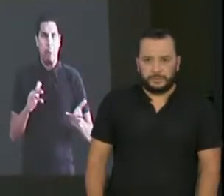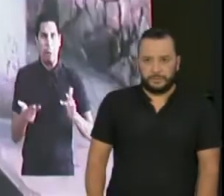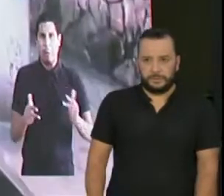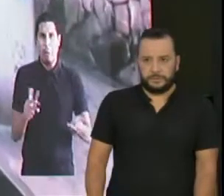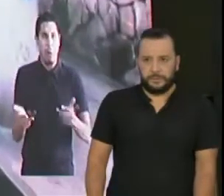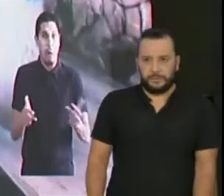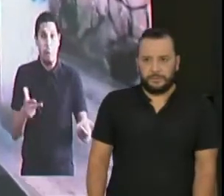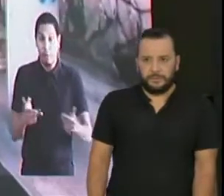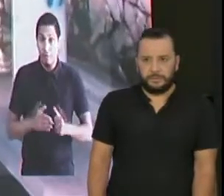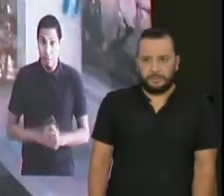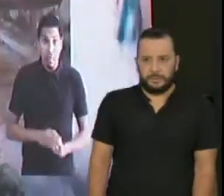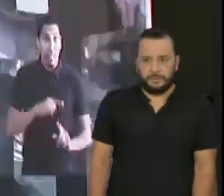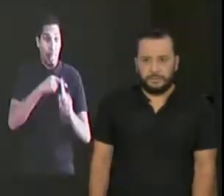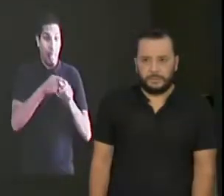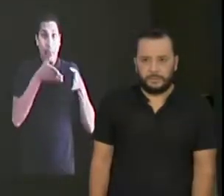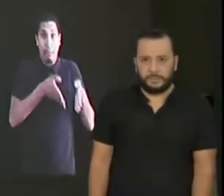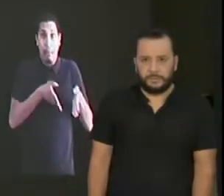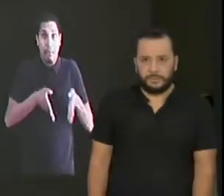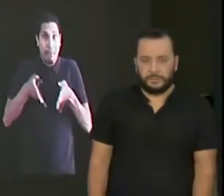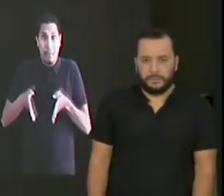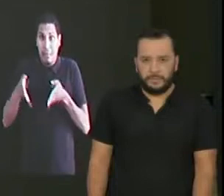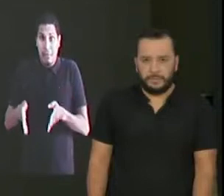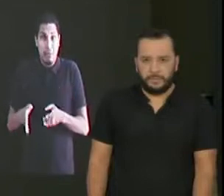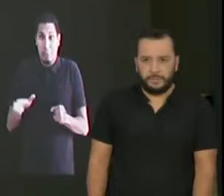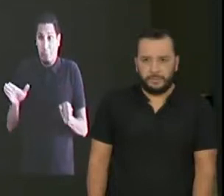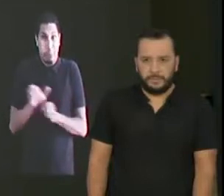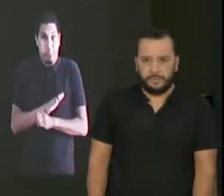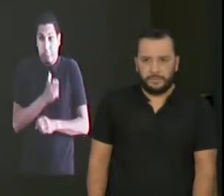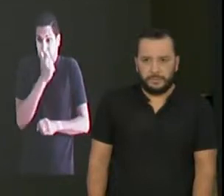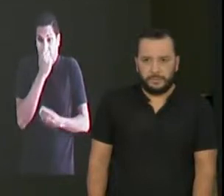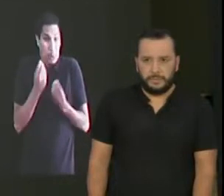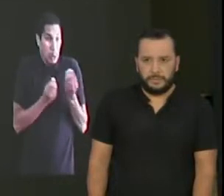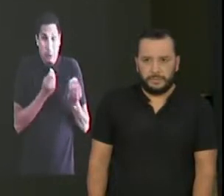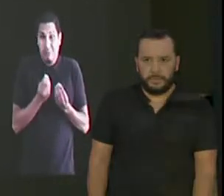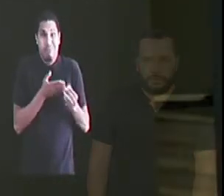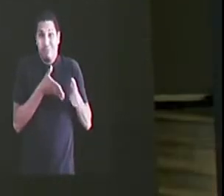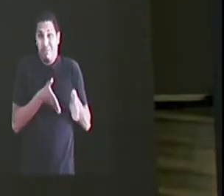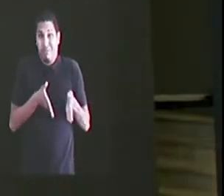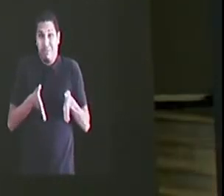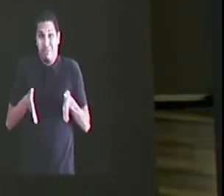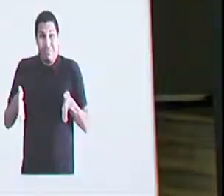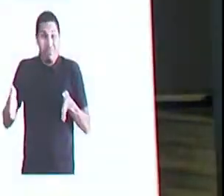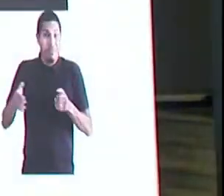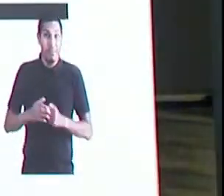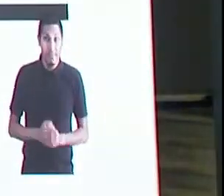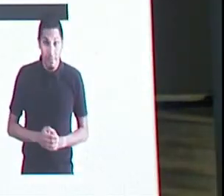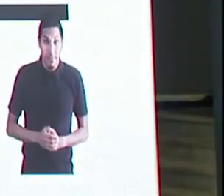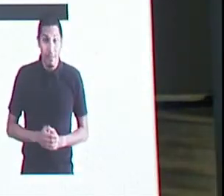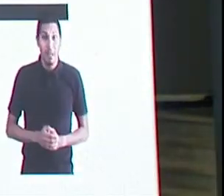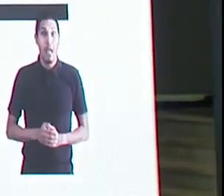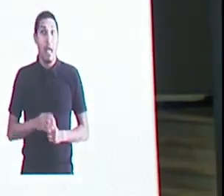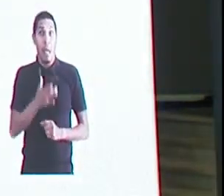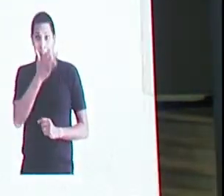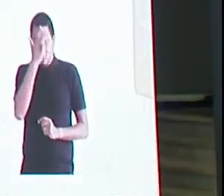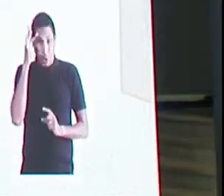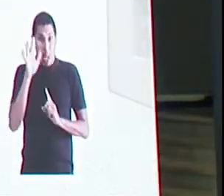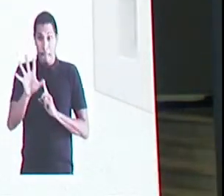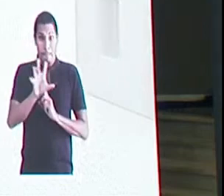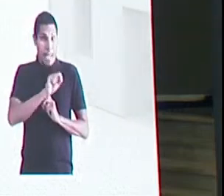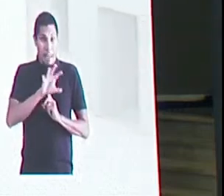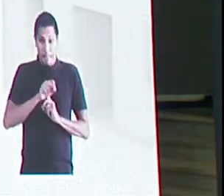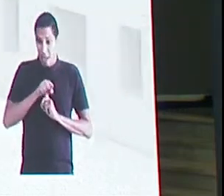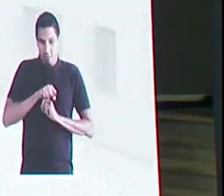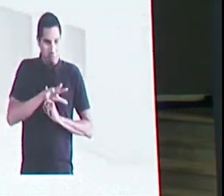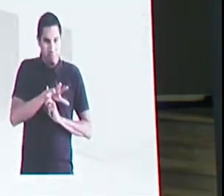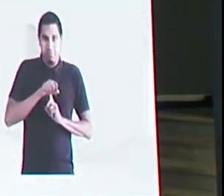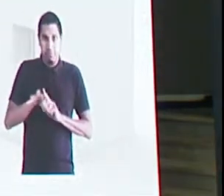casas. O sistema funerário da cidade passou a não dar conta de tantos enterros. Sem quarentena, muita gente contrai